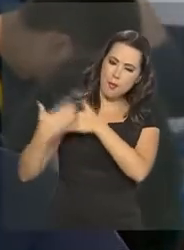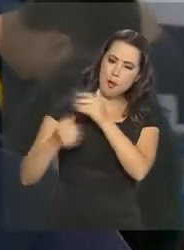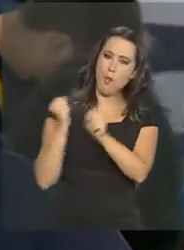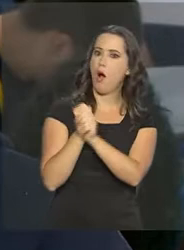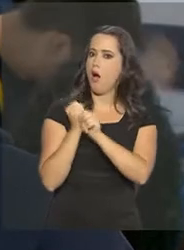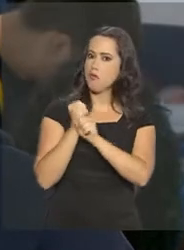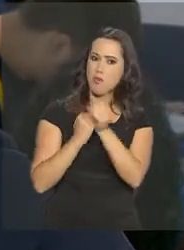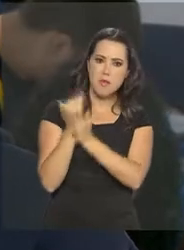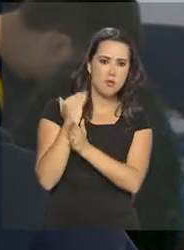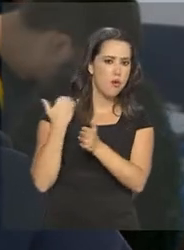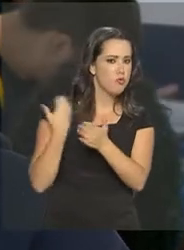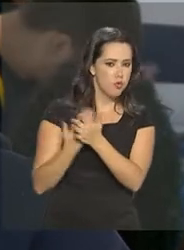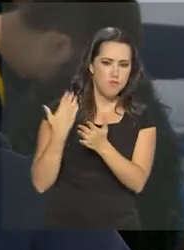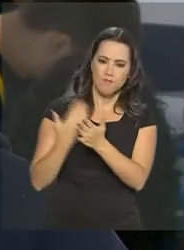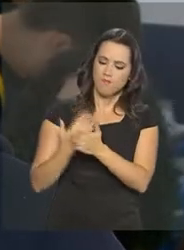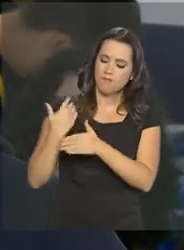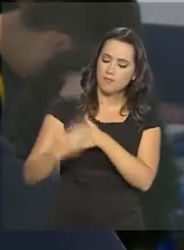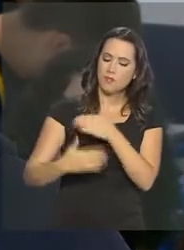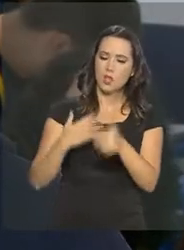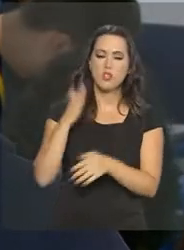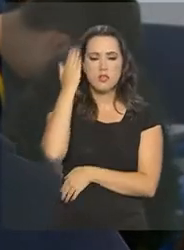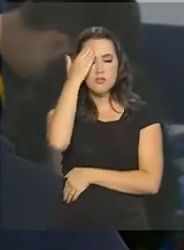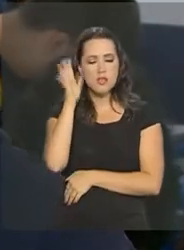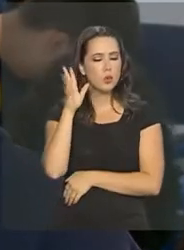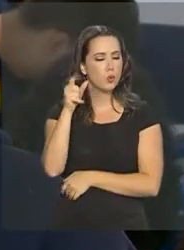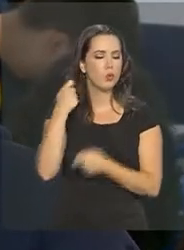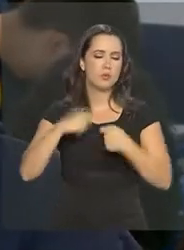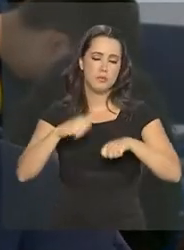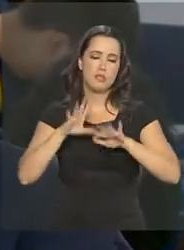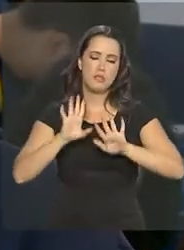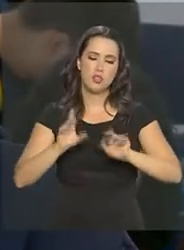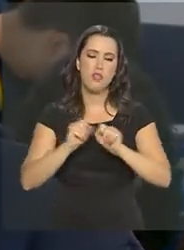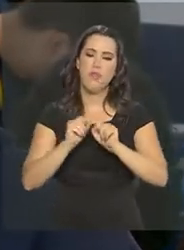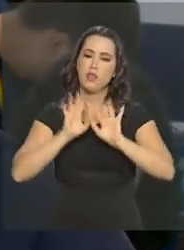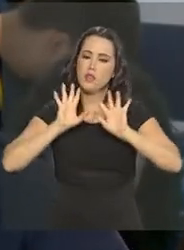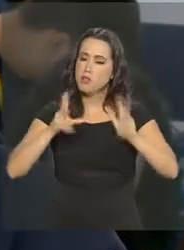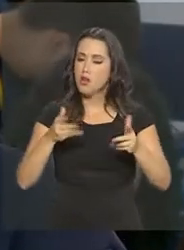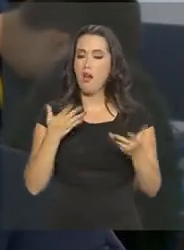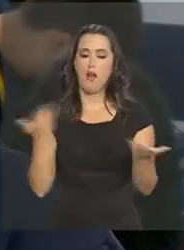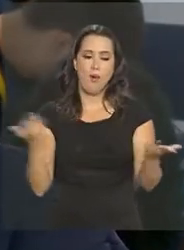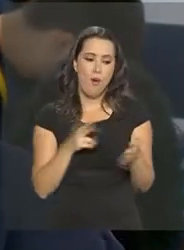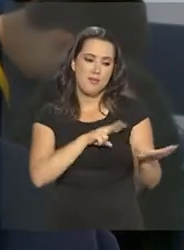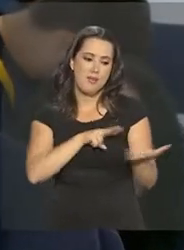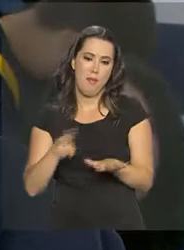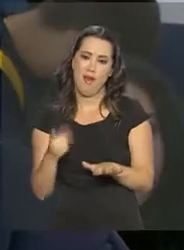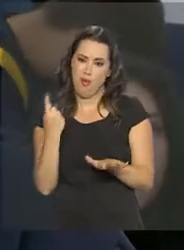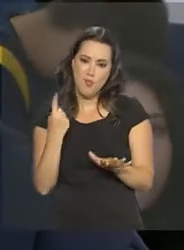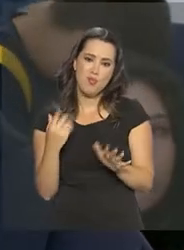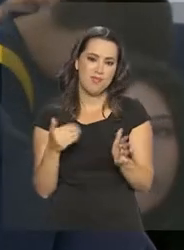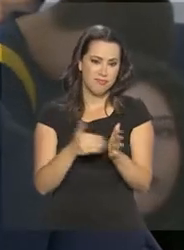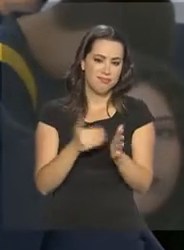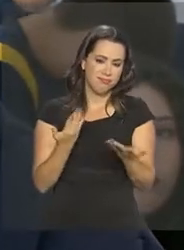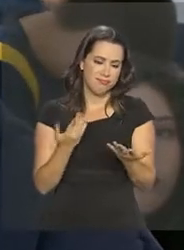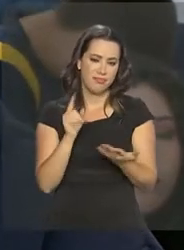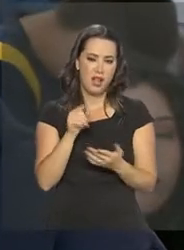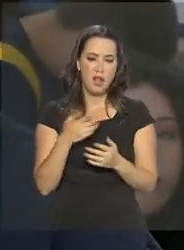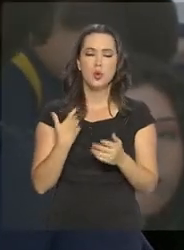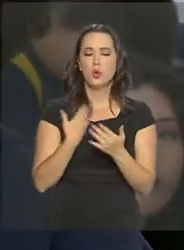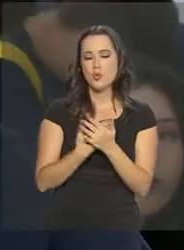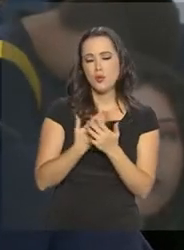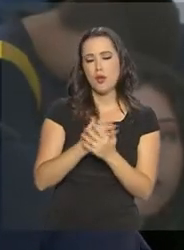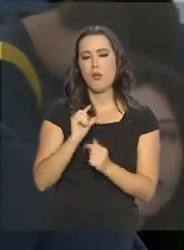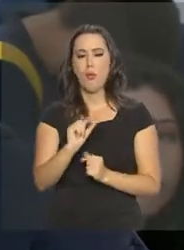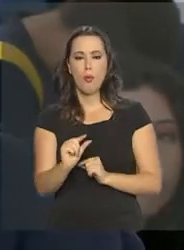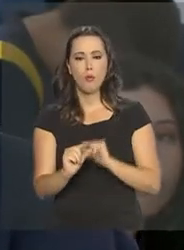sei eu sei tudo que eu já podia fazer pedágio fz agora nessa última semana estou revisando mas não tanto a cinco